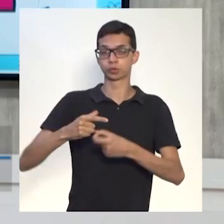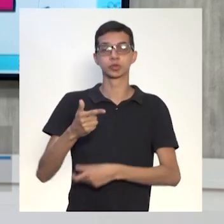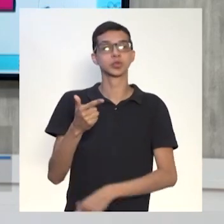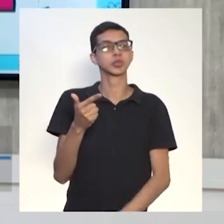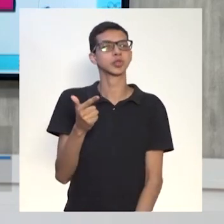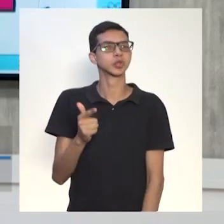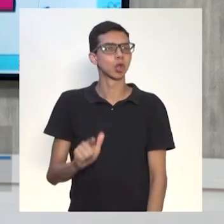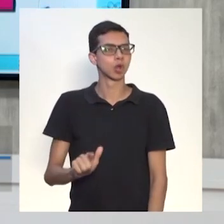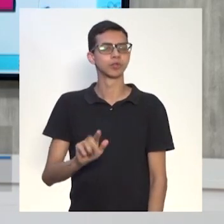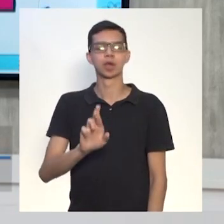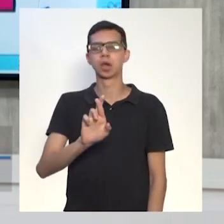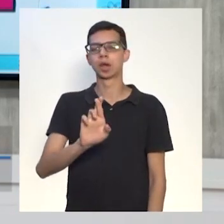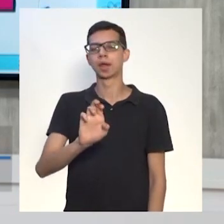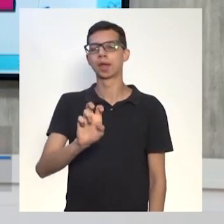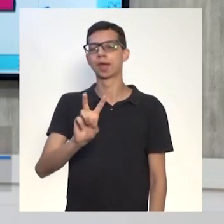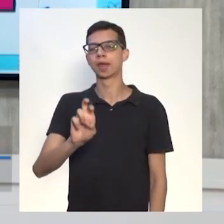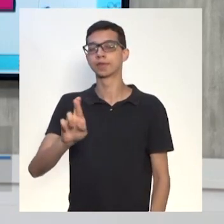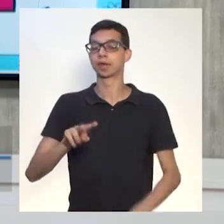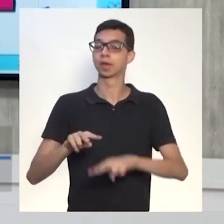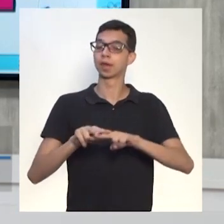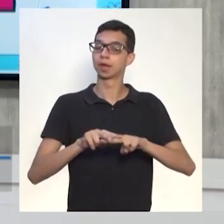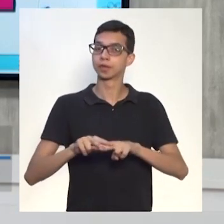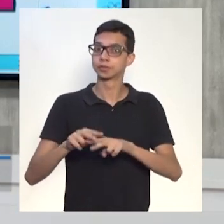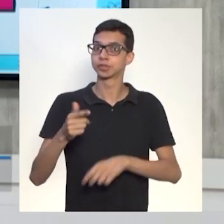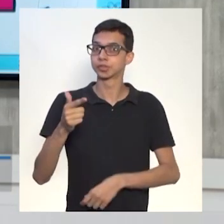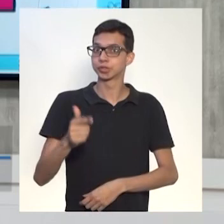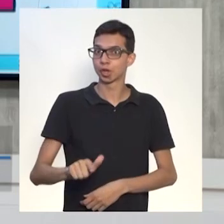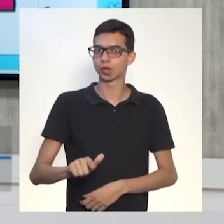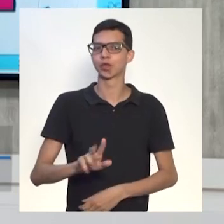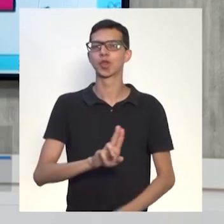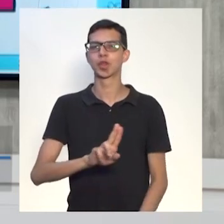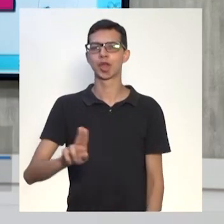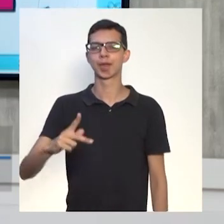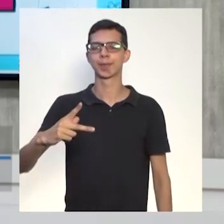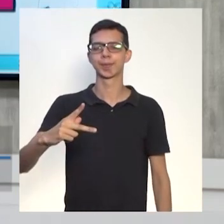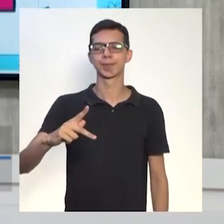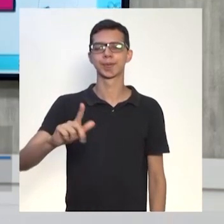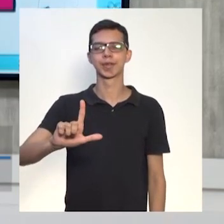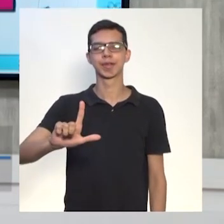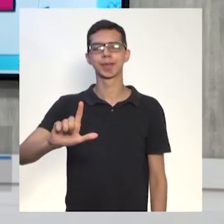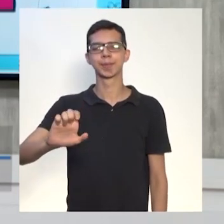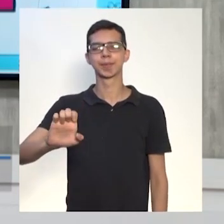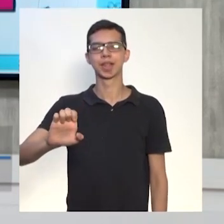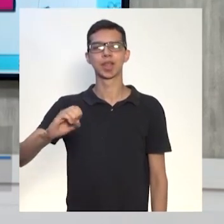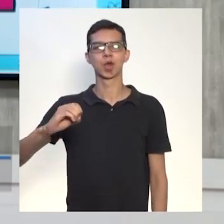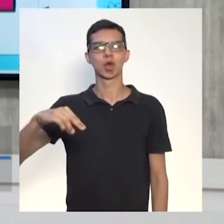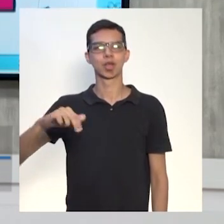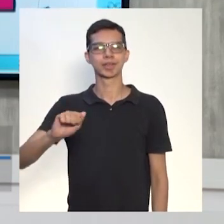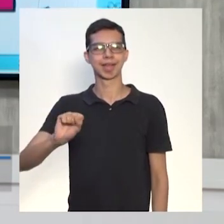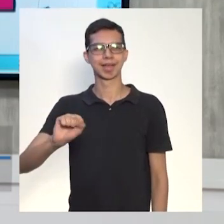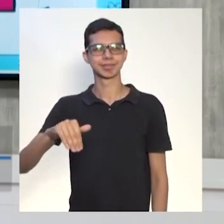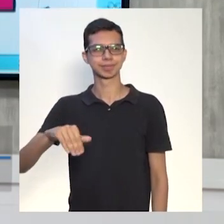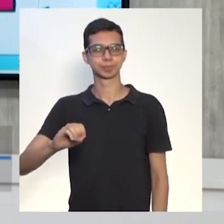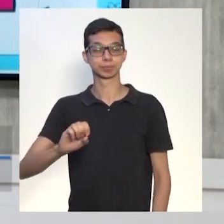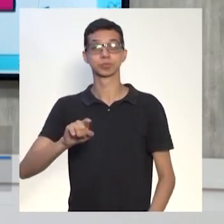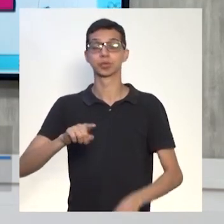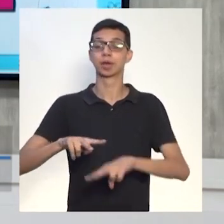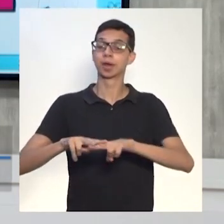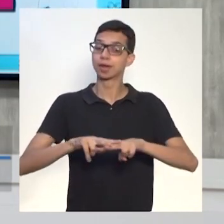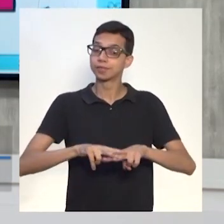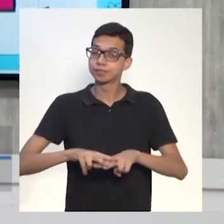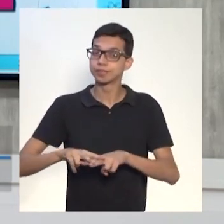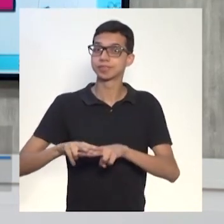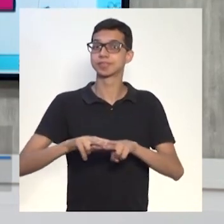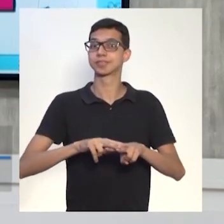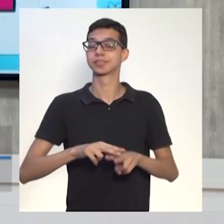Phelps? Pleonasmo, né? Você revê as características, né, iniciais lá, suas